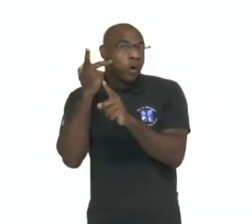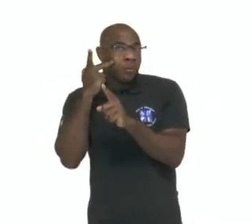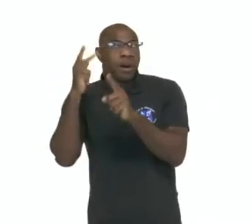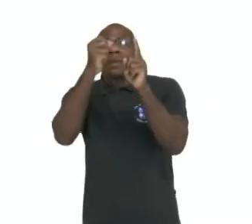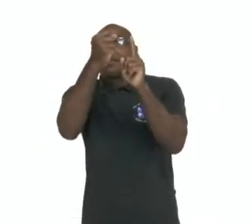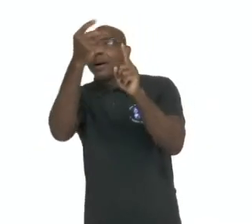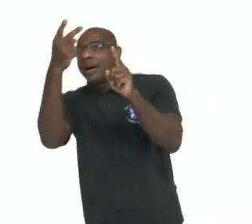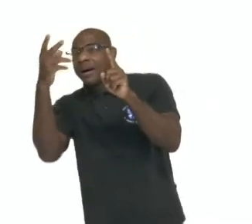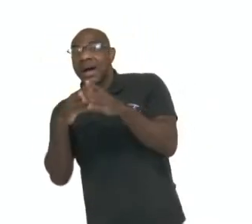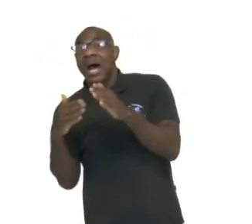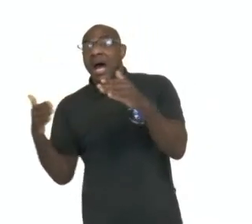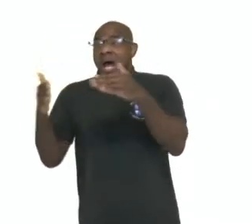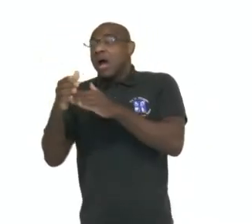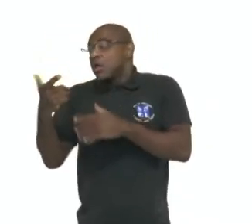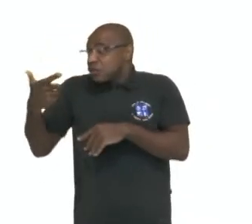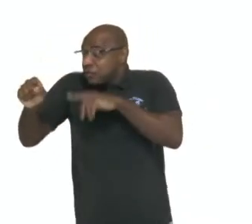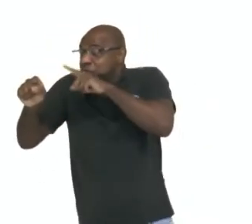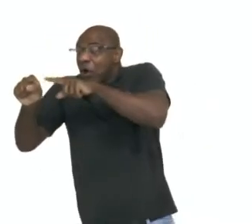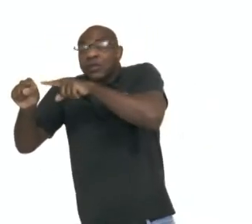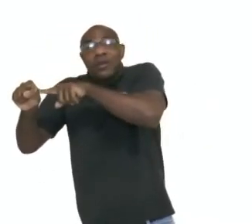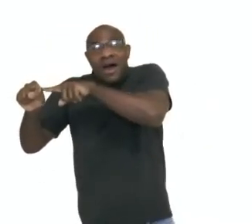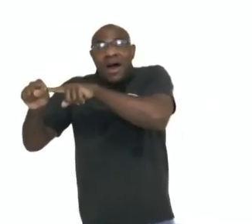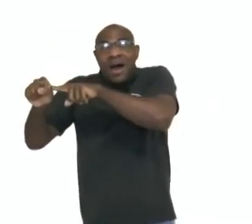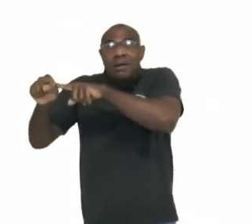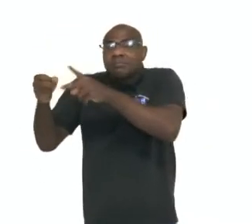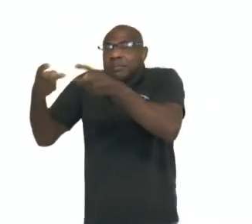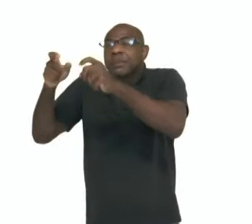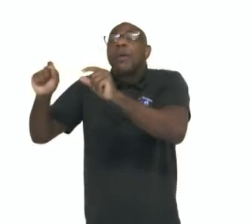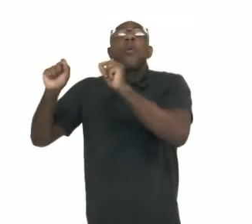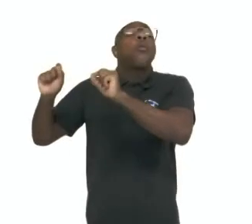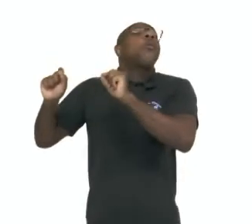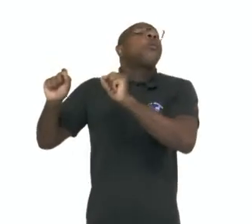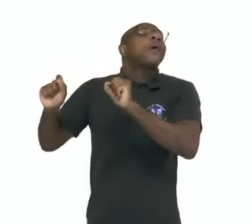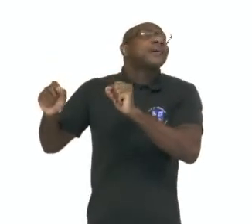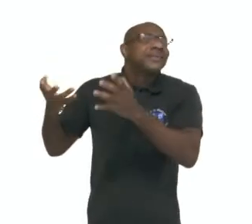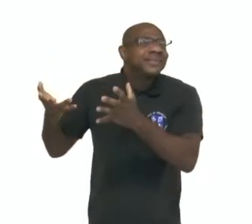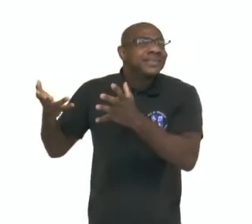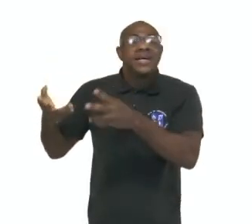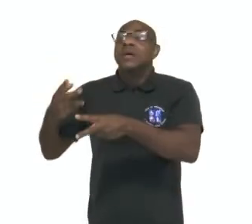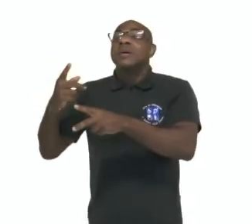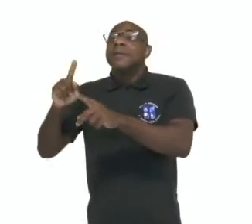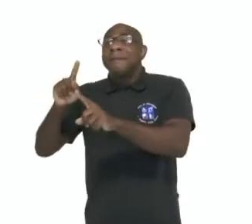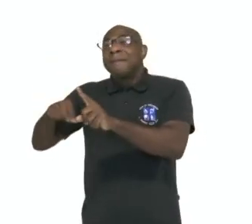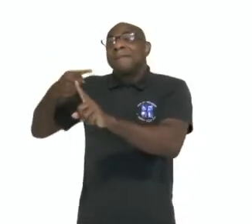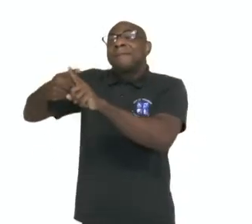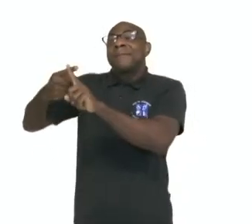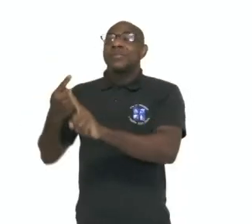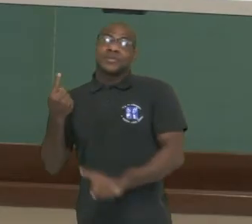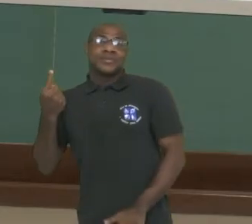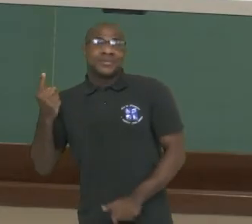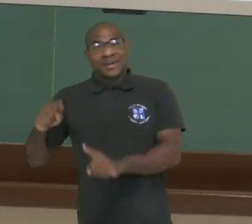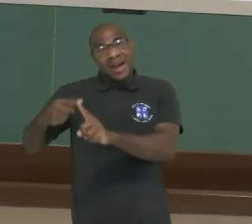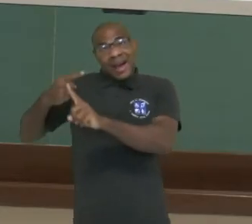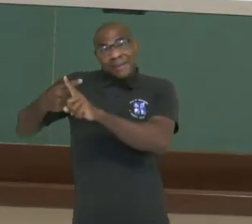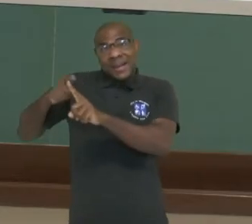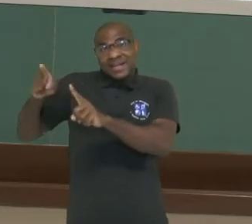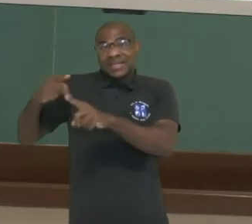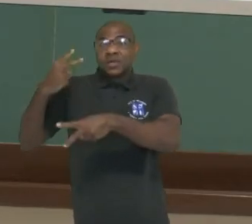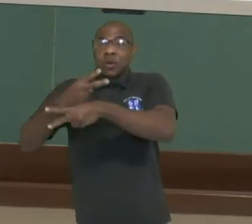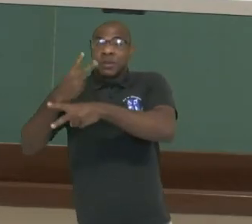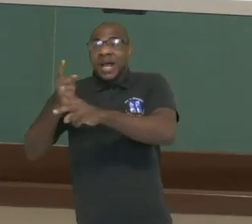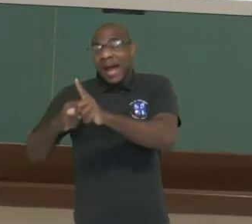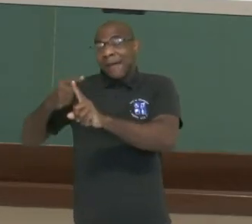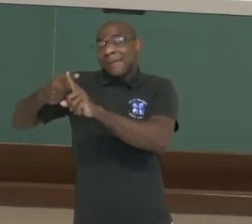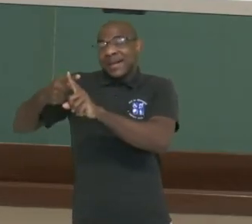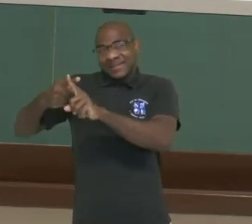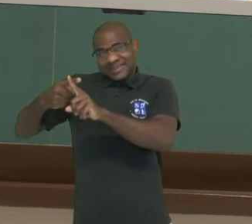normal. Quando chegamos no 18, observamos um cromossomo a mais. Então,